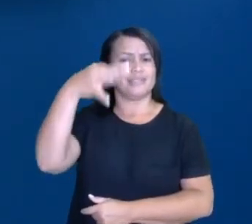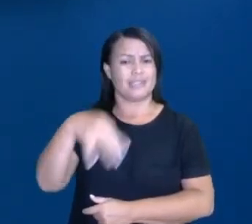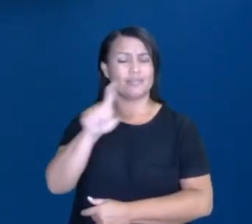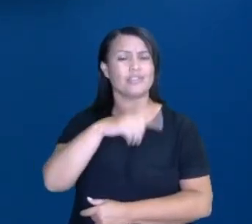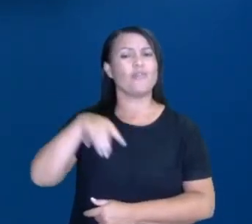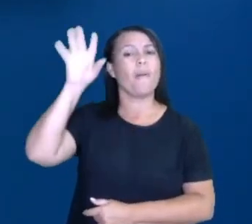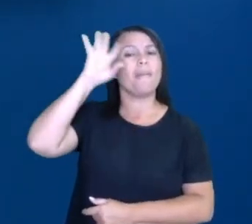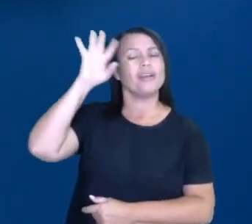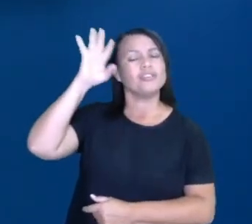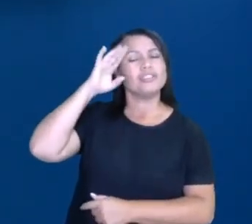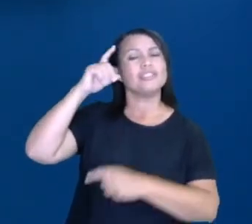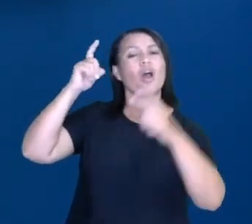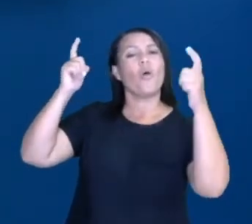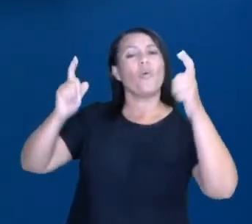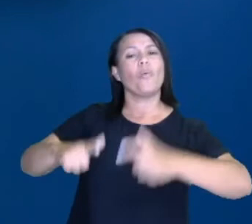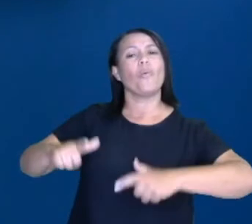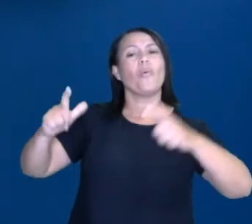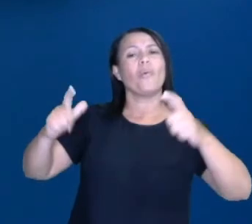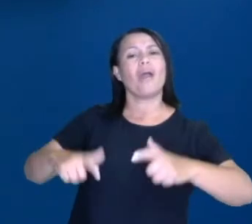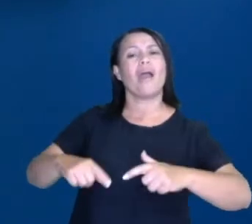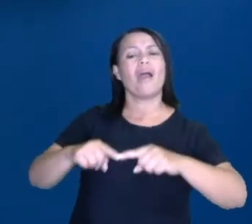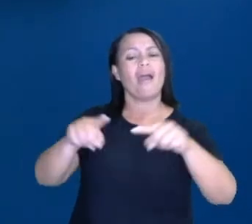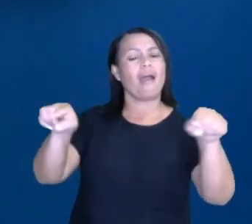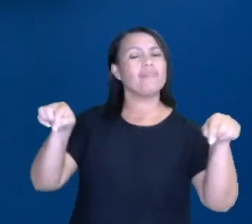vão imaginar uma paisagem